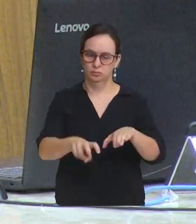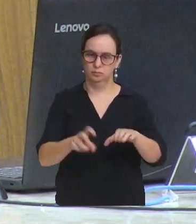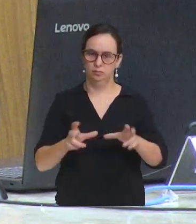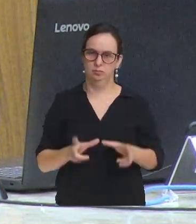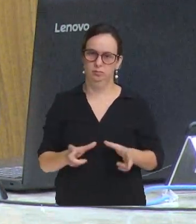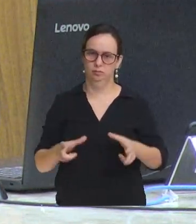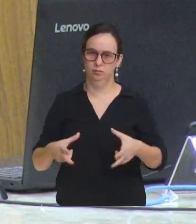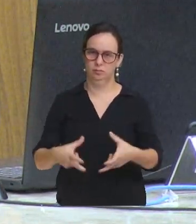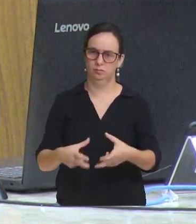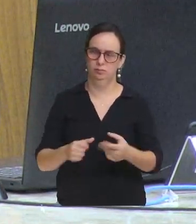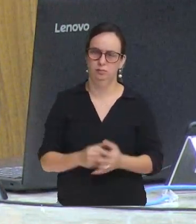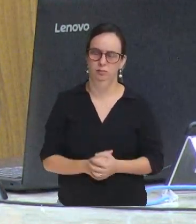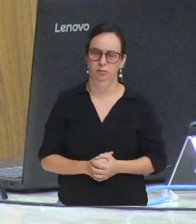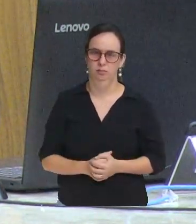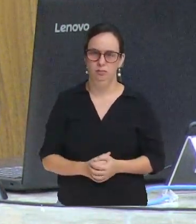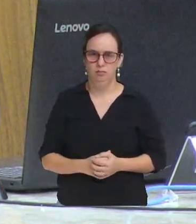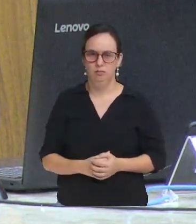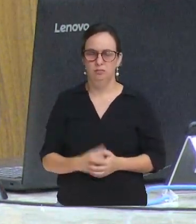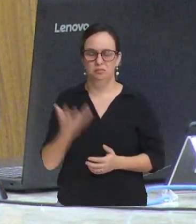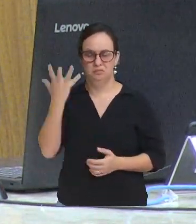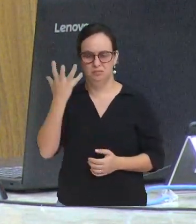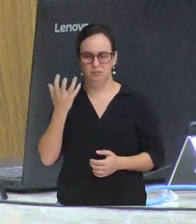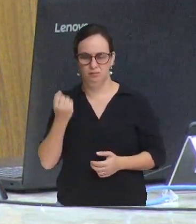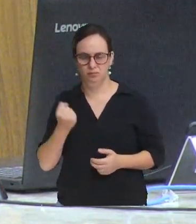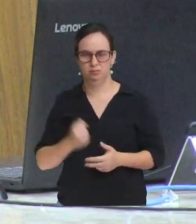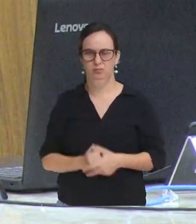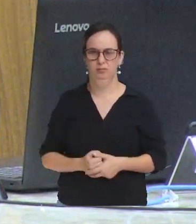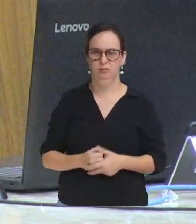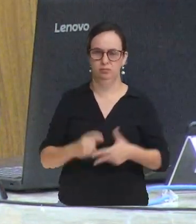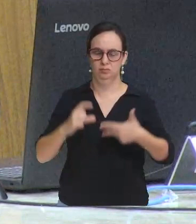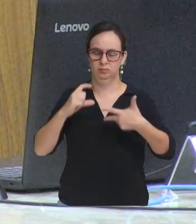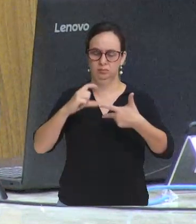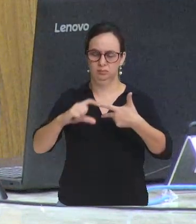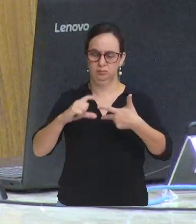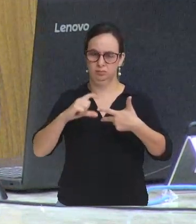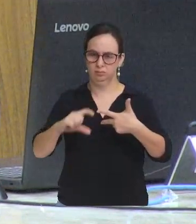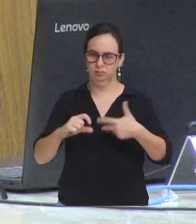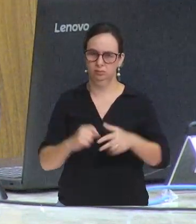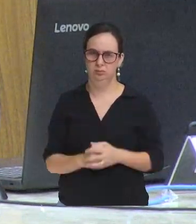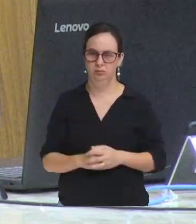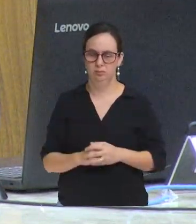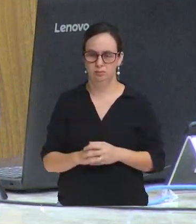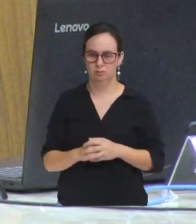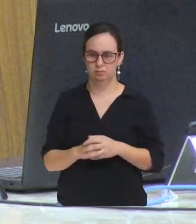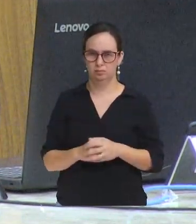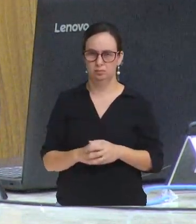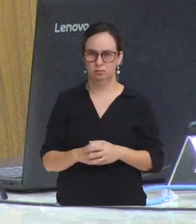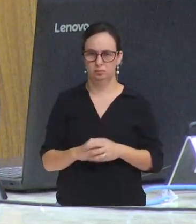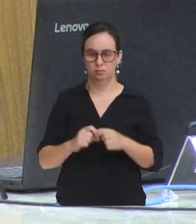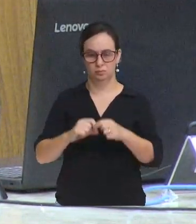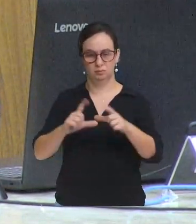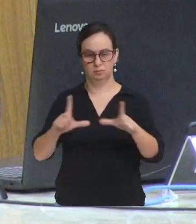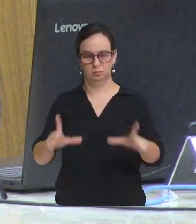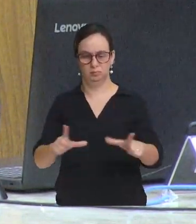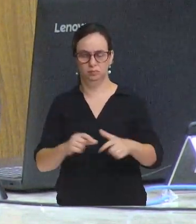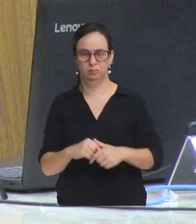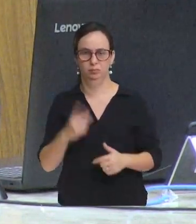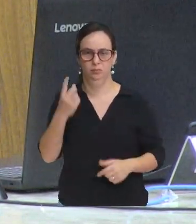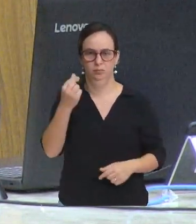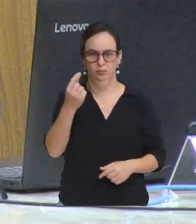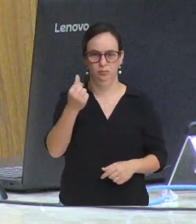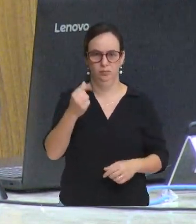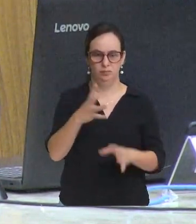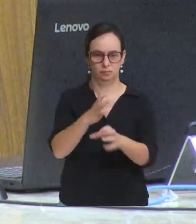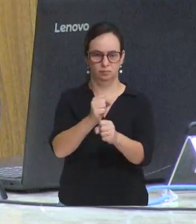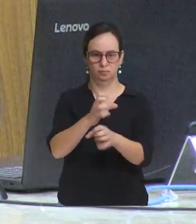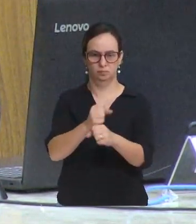Poder Executivo, dispondo dessa abertura de crédito adicional suplementar que nós vamos